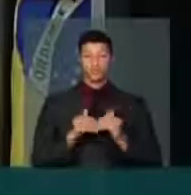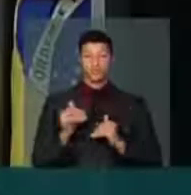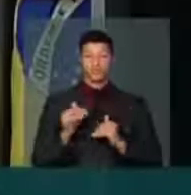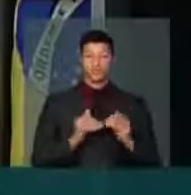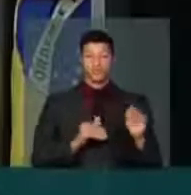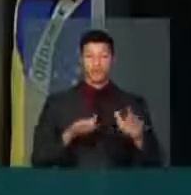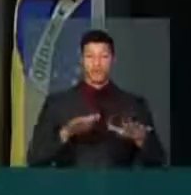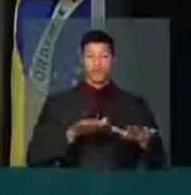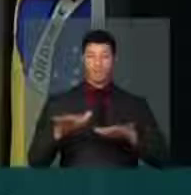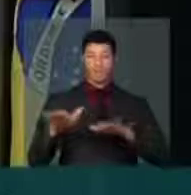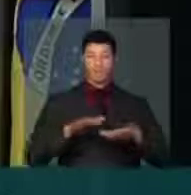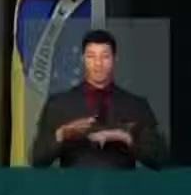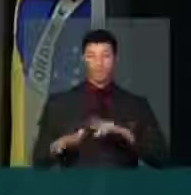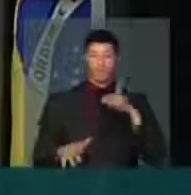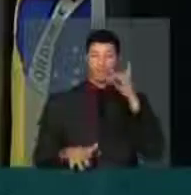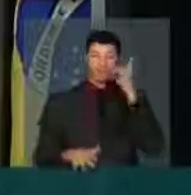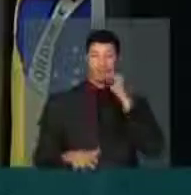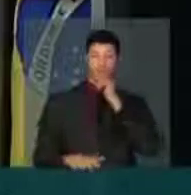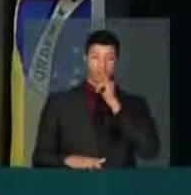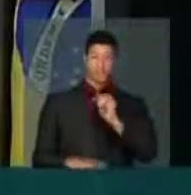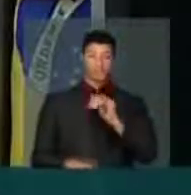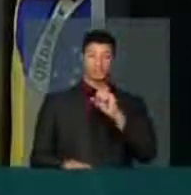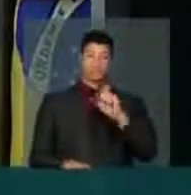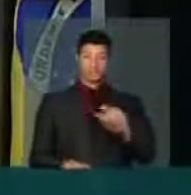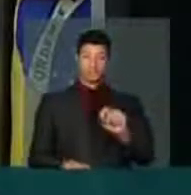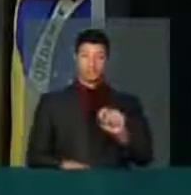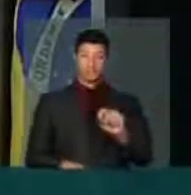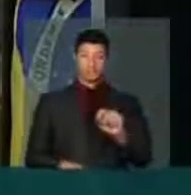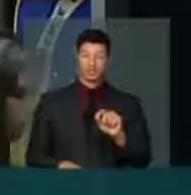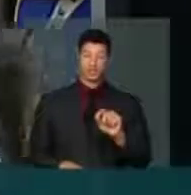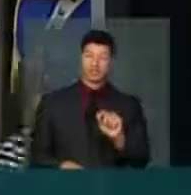da mobilização, e o deputado dizia que